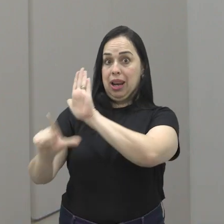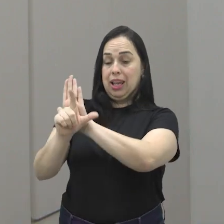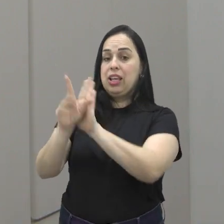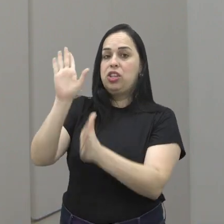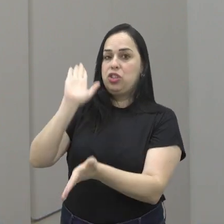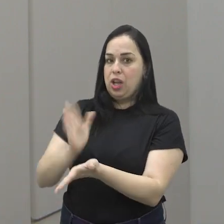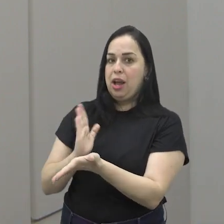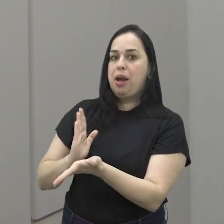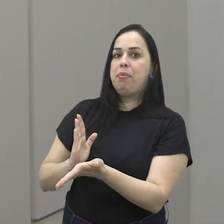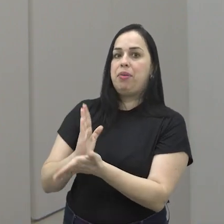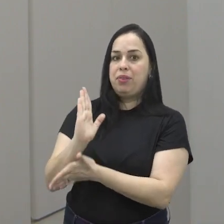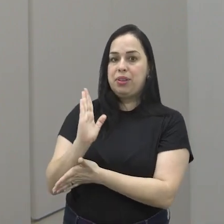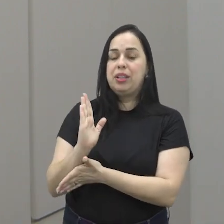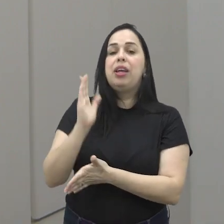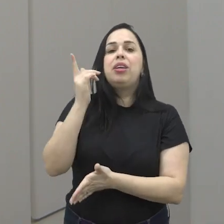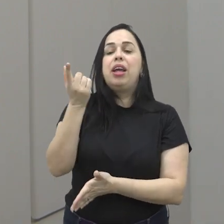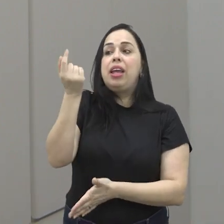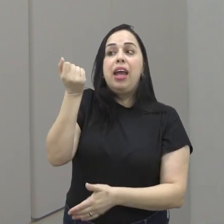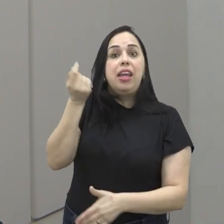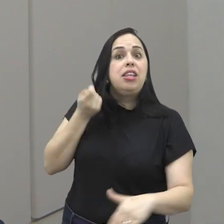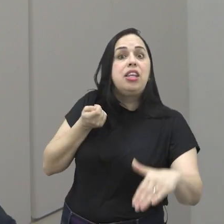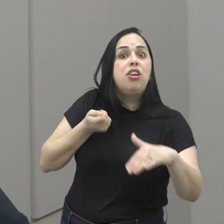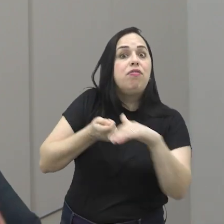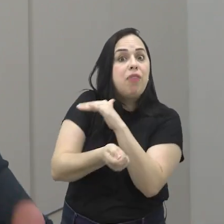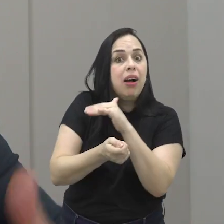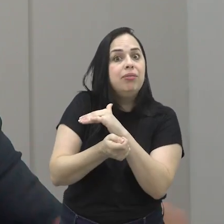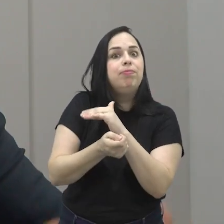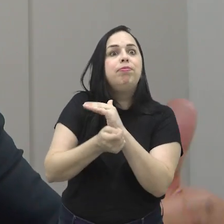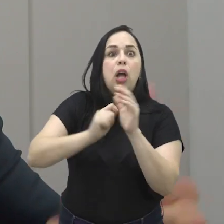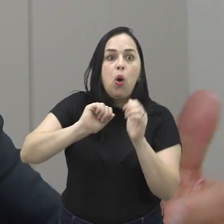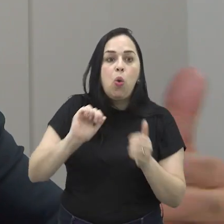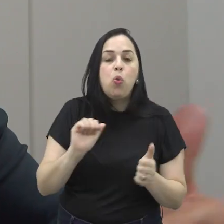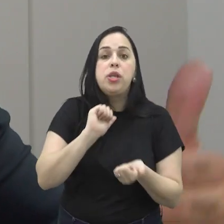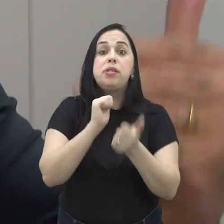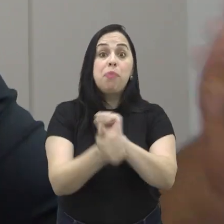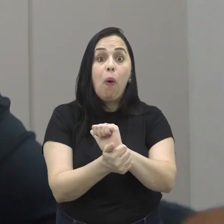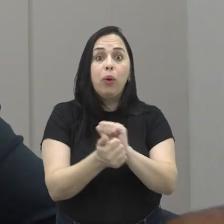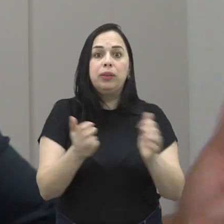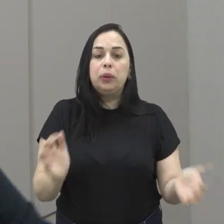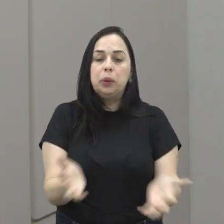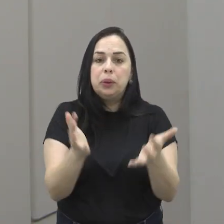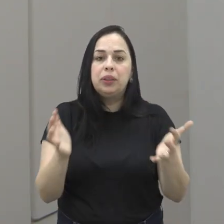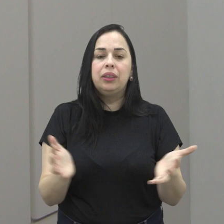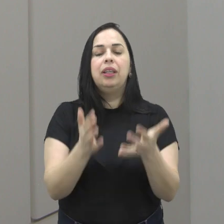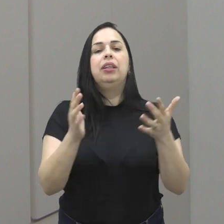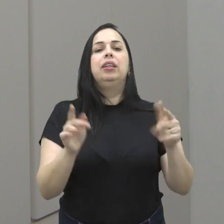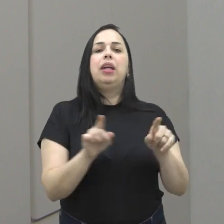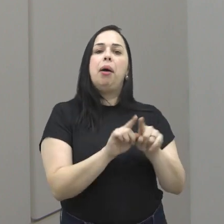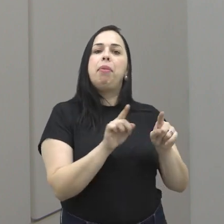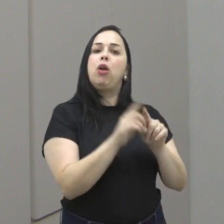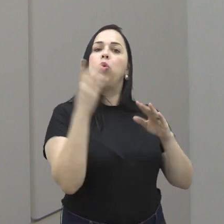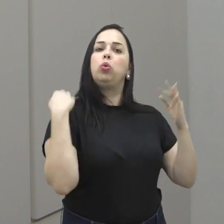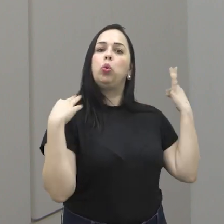que eu aprovei, que é o turismo esportivo, né? Então ela vai também favorecer